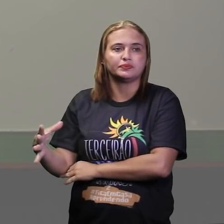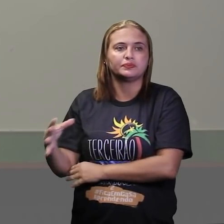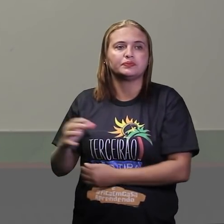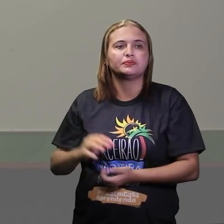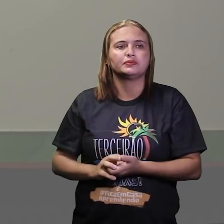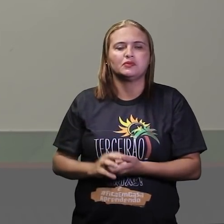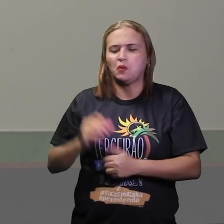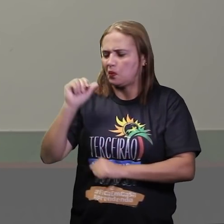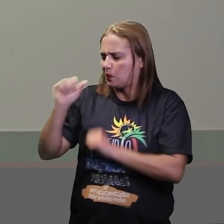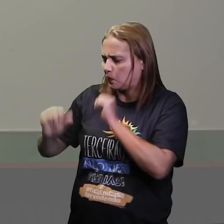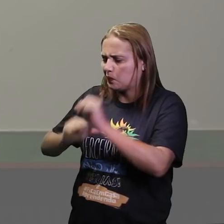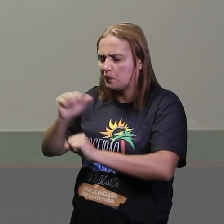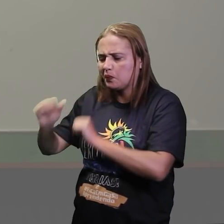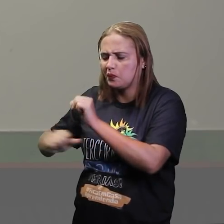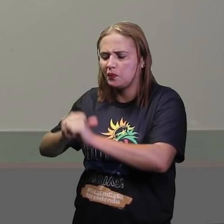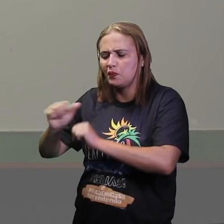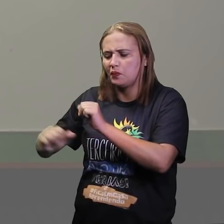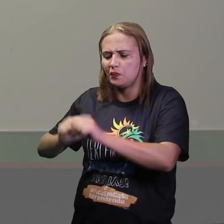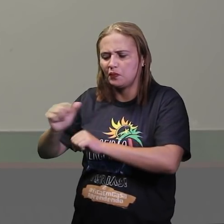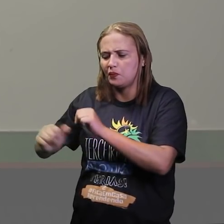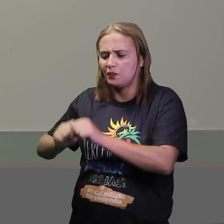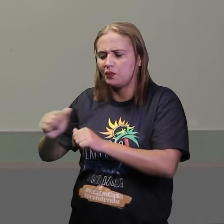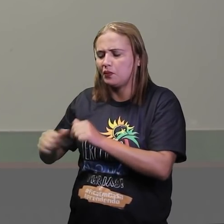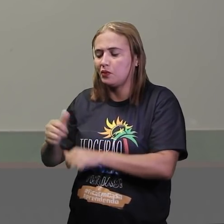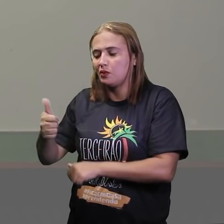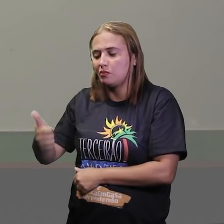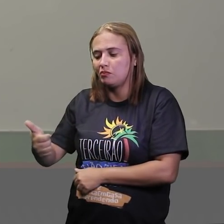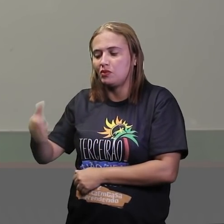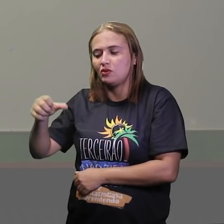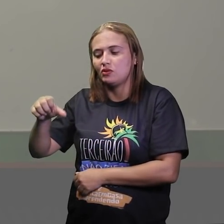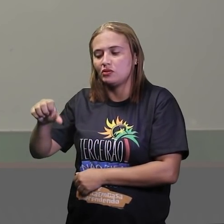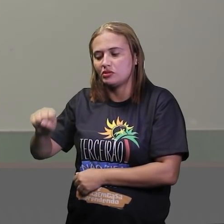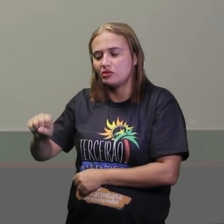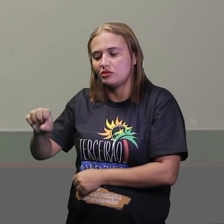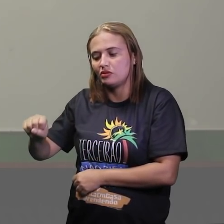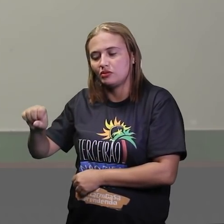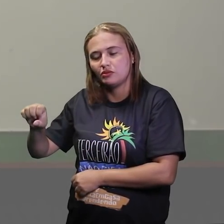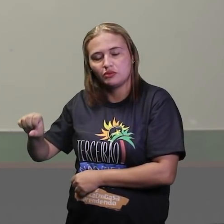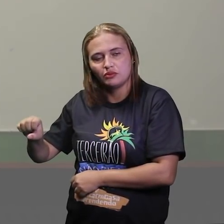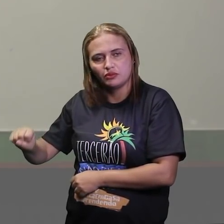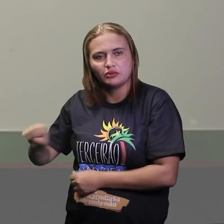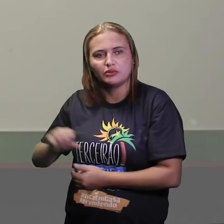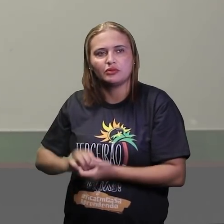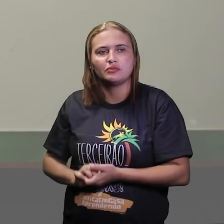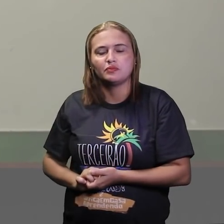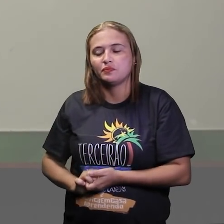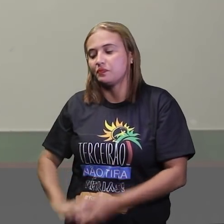grande revolucionário. Revolução Gloriosa, 1688, Inglaterra. Lembra